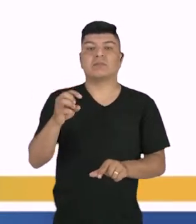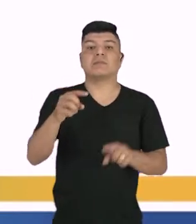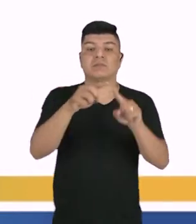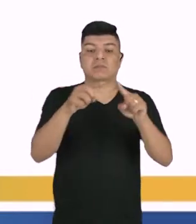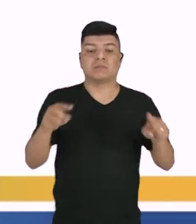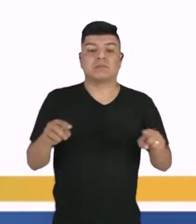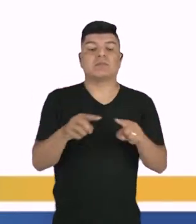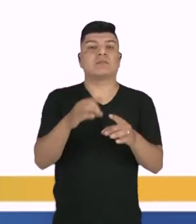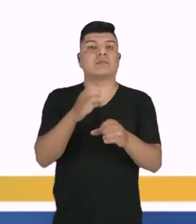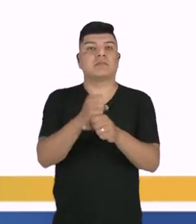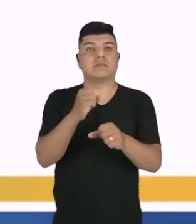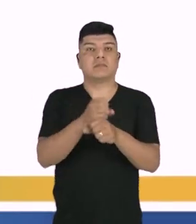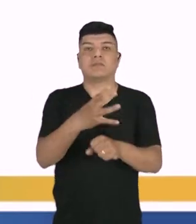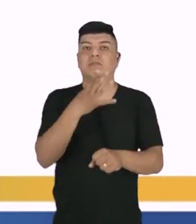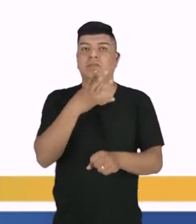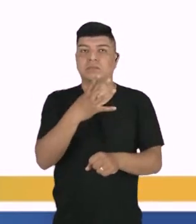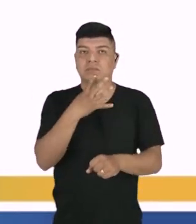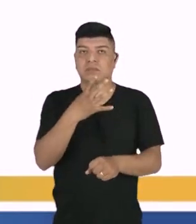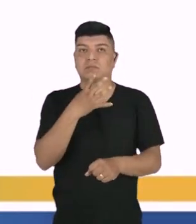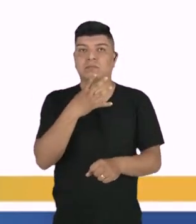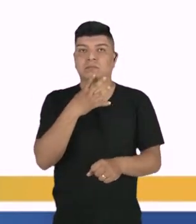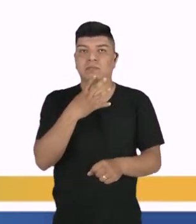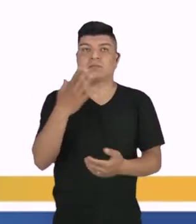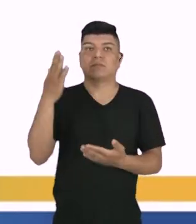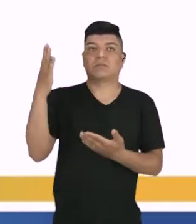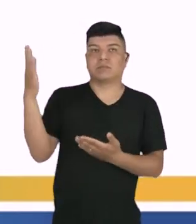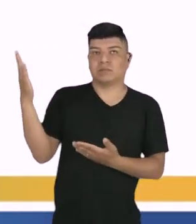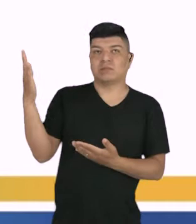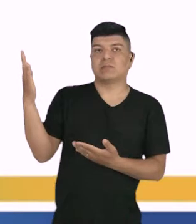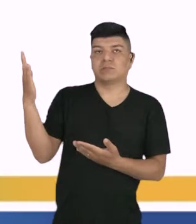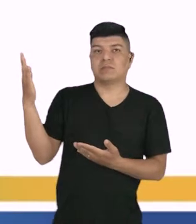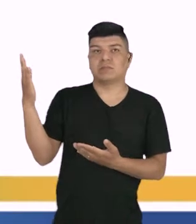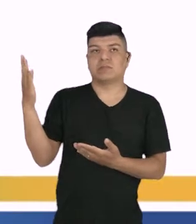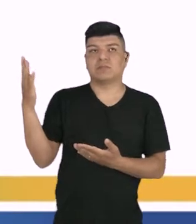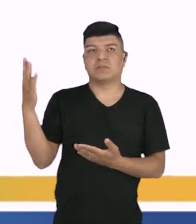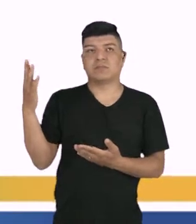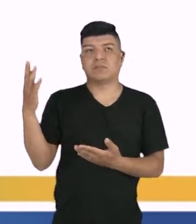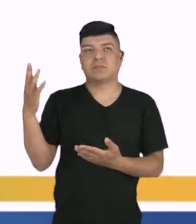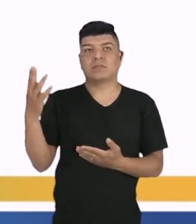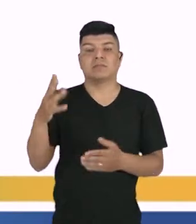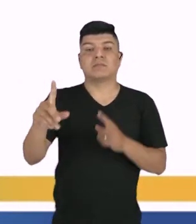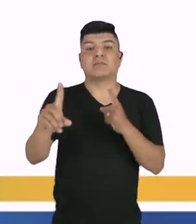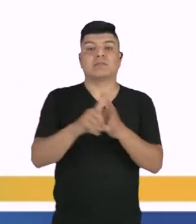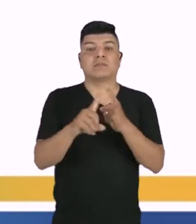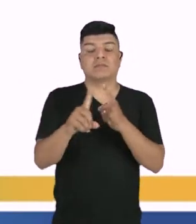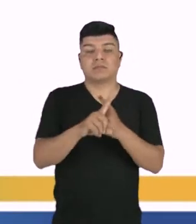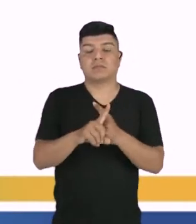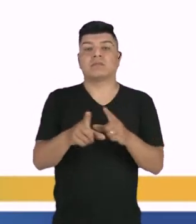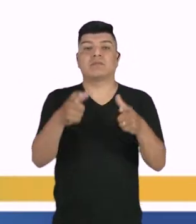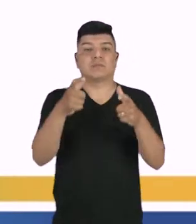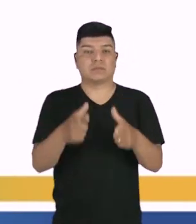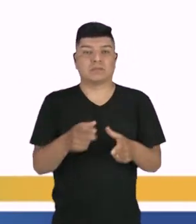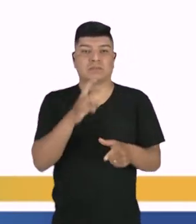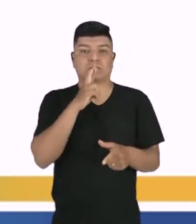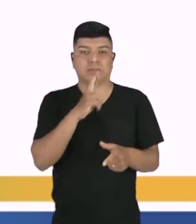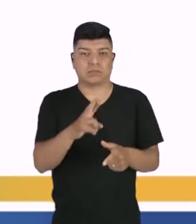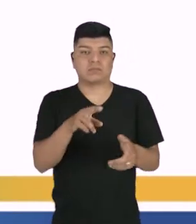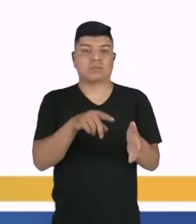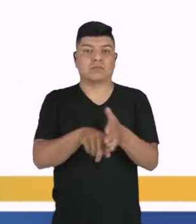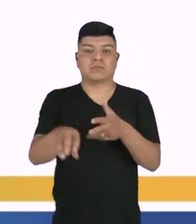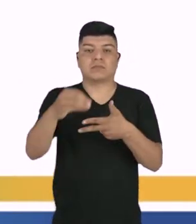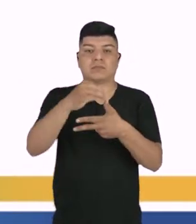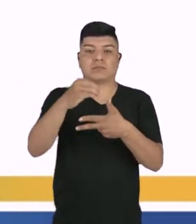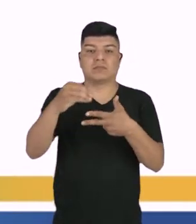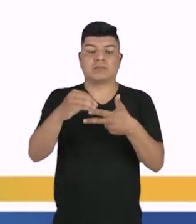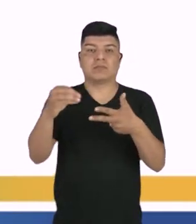você conhece, é mais cômodo, né? Aplicando aí o teorema de Pitágoras, encontramos a solução dessa questão do Enem, que